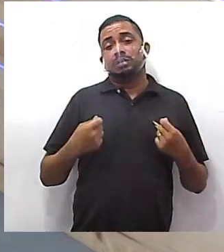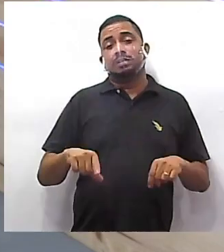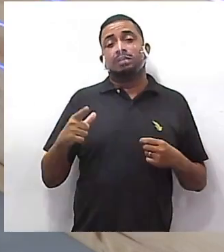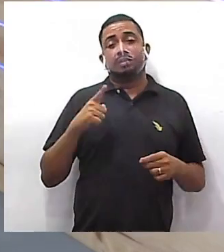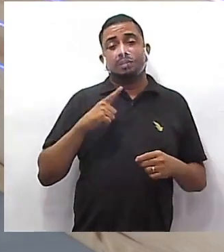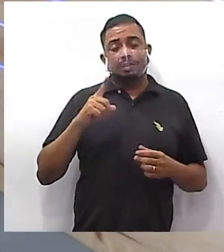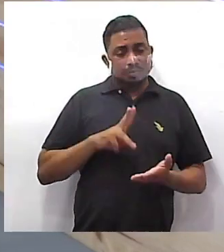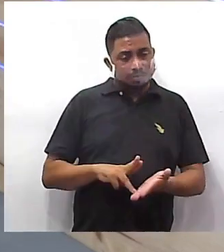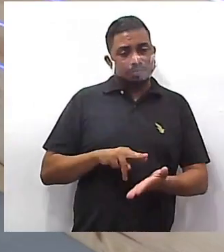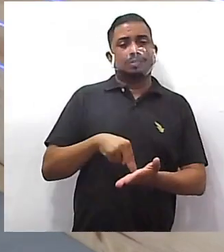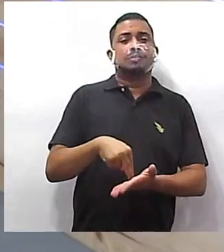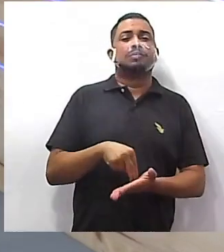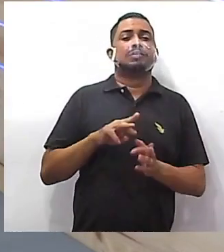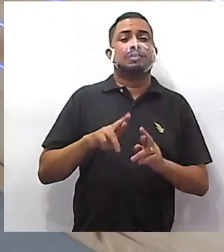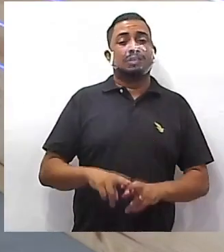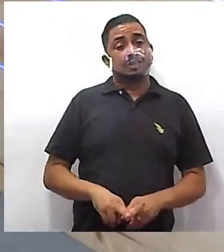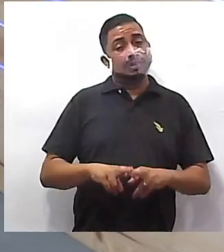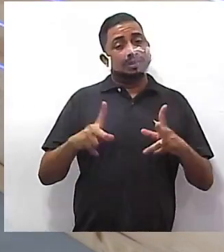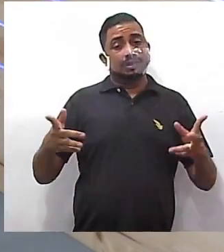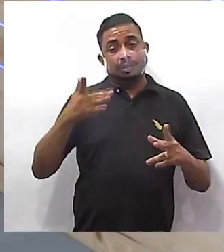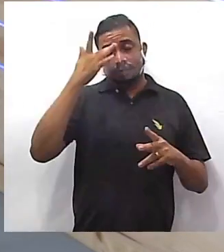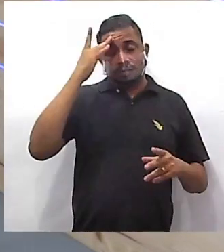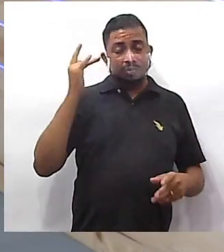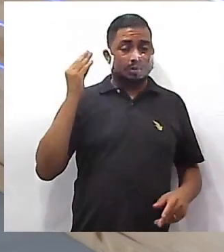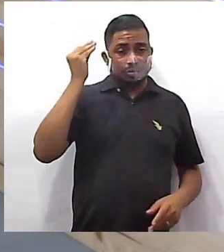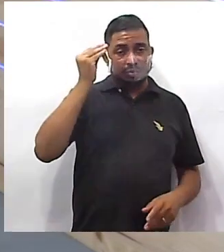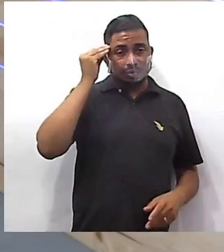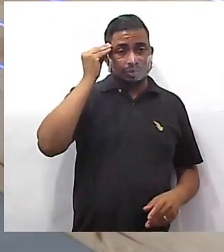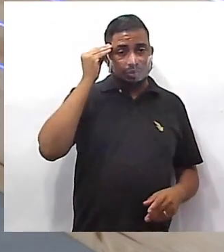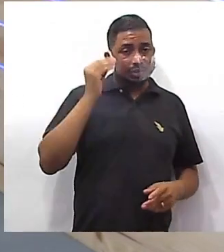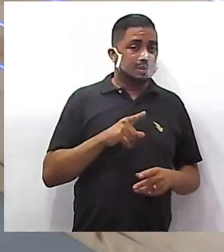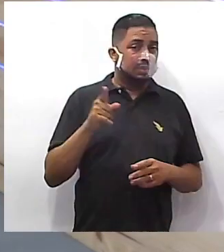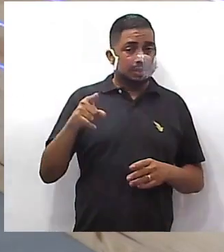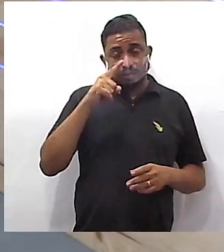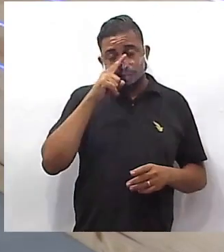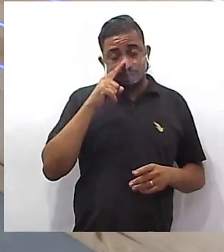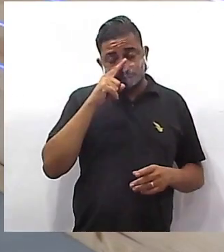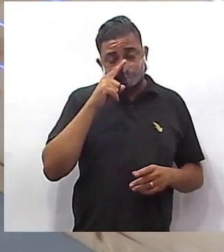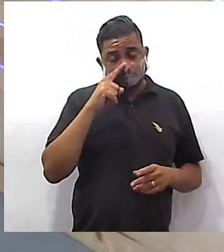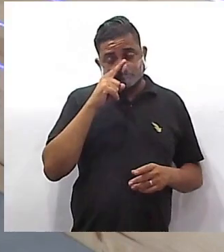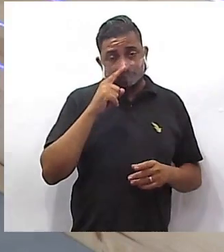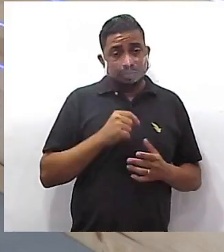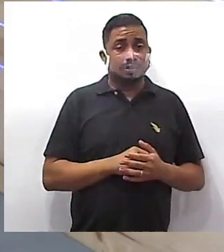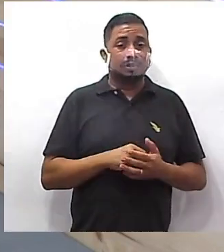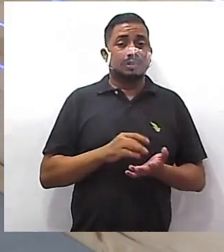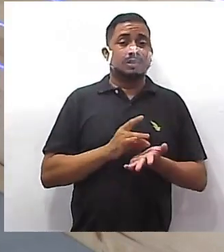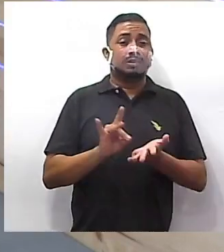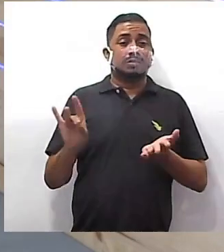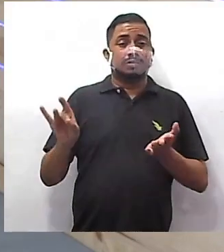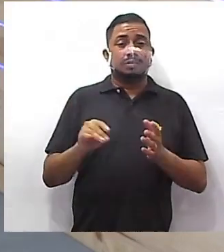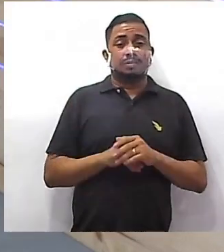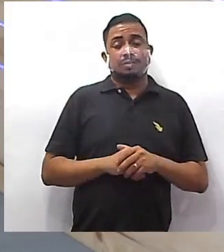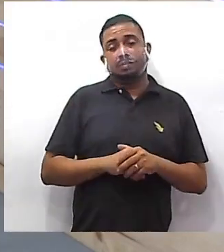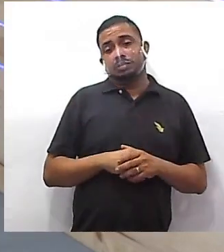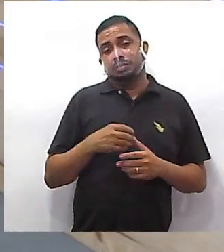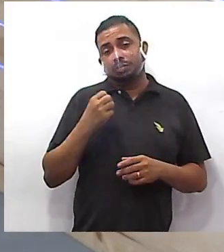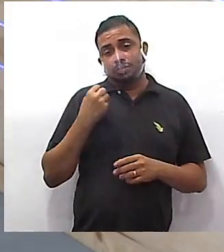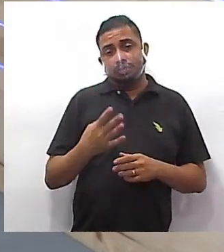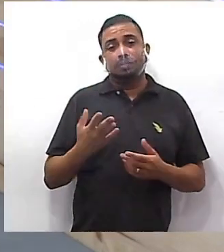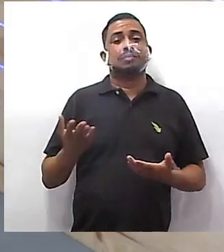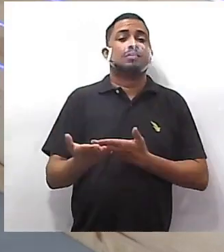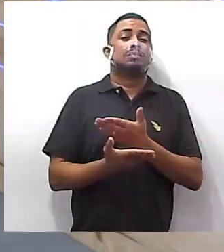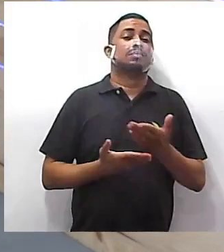uma postura diferente. A gente precisa se conscientizar desse risco, desse inimigo invisível. Muito bom